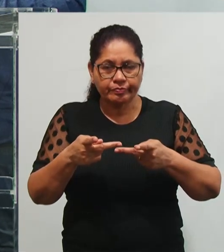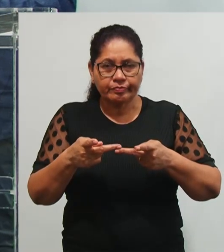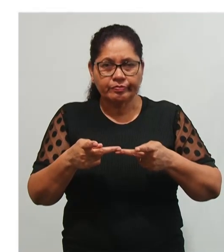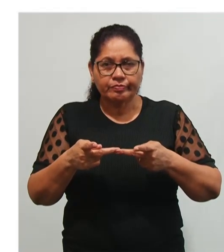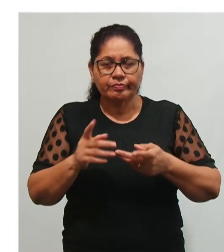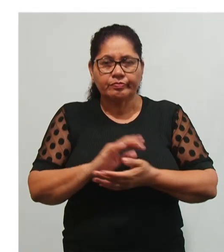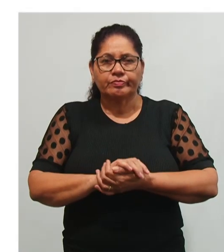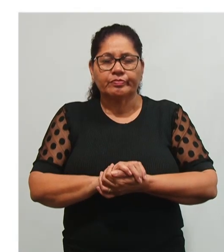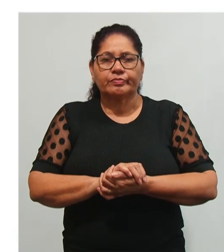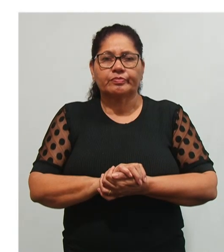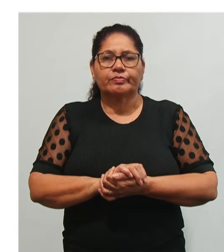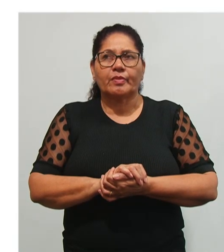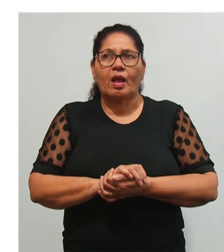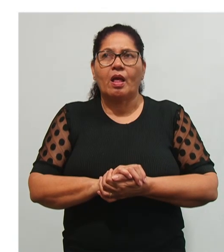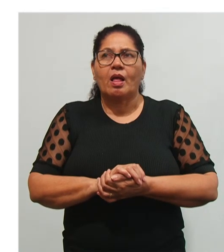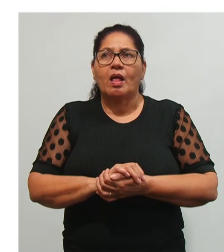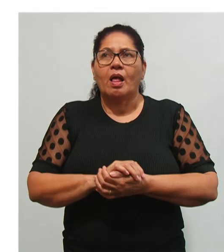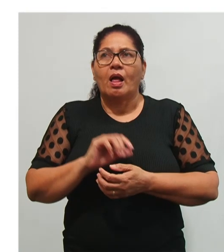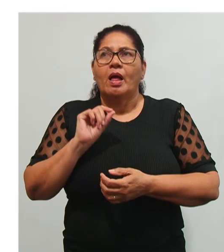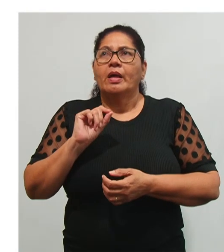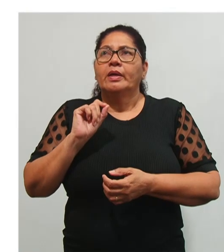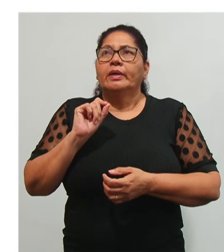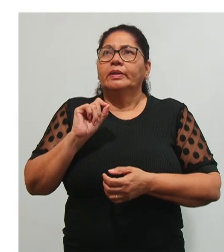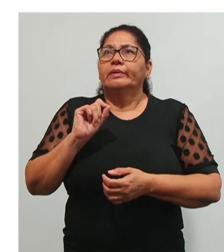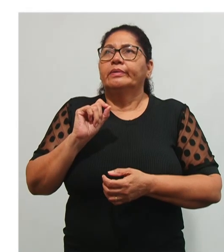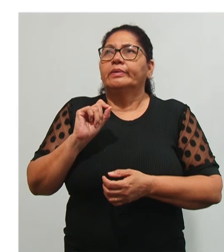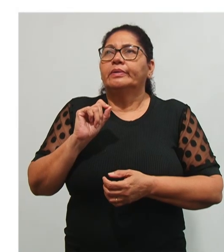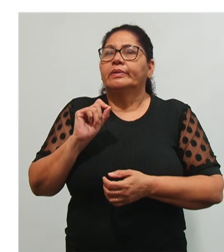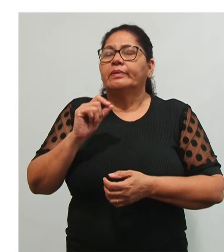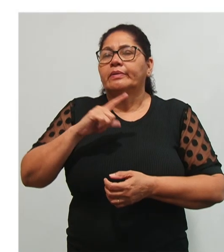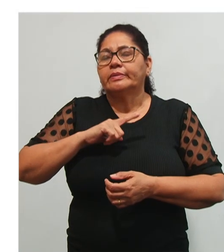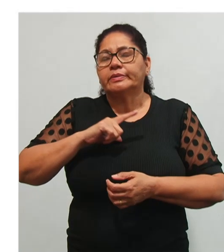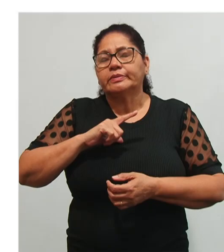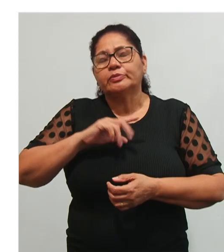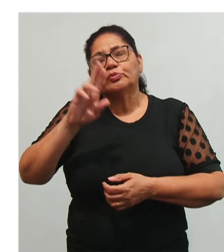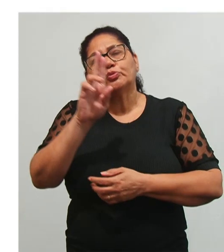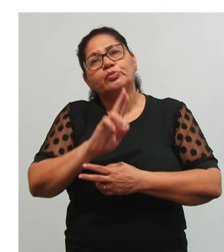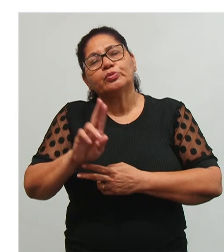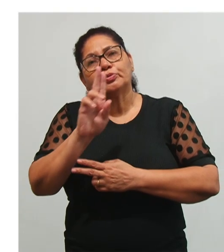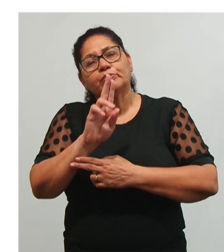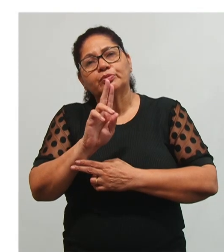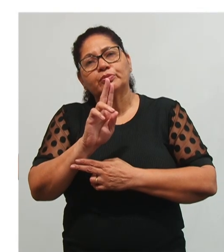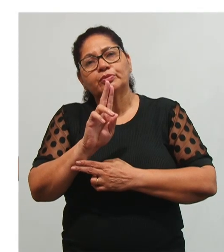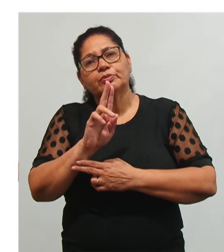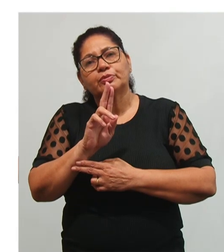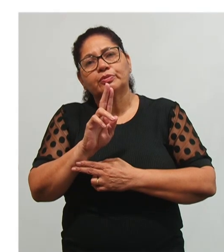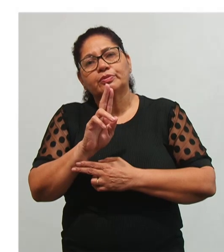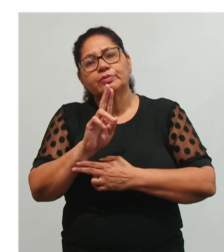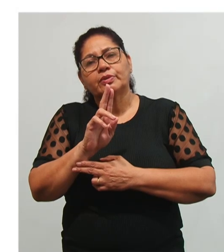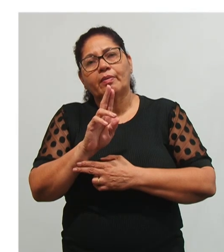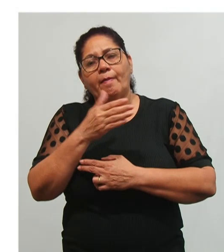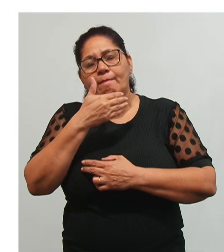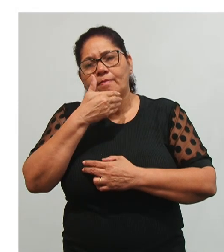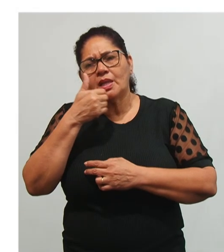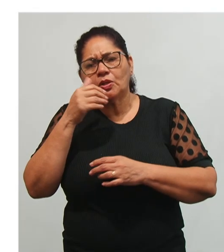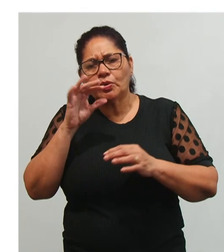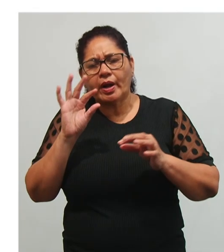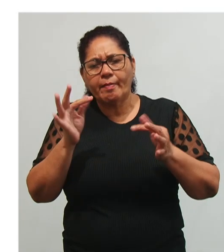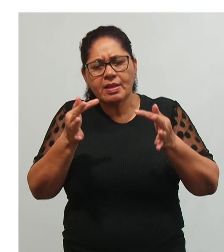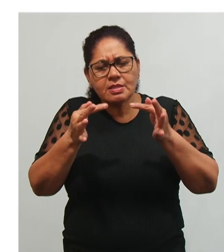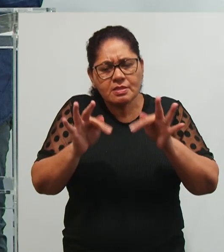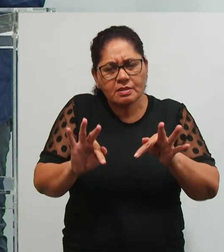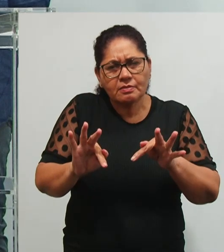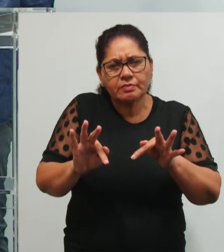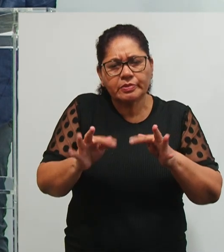projetos. E a ferramenta Scrum, que tem sido uma ferramenta utilizada para